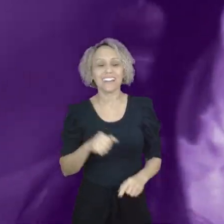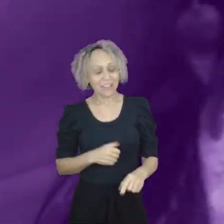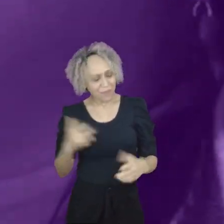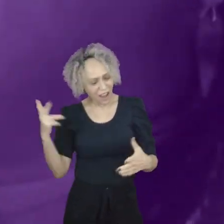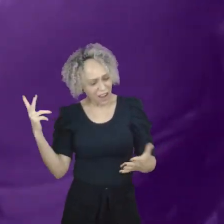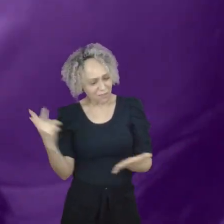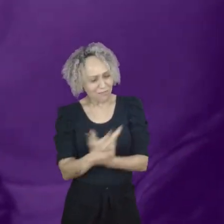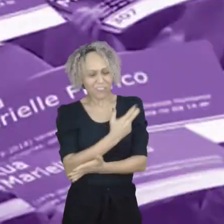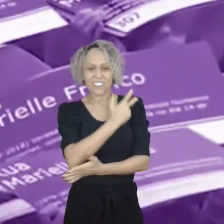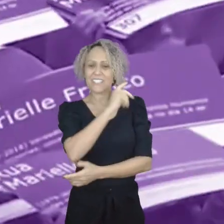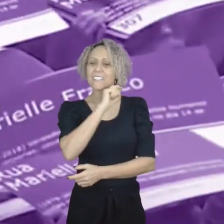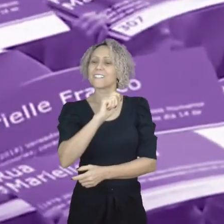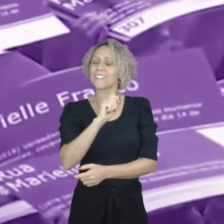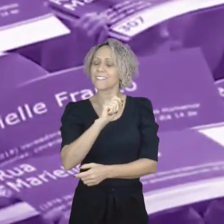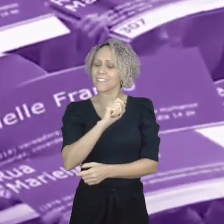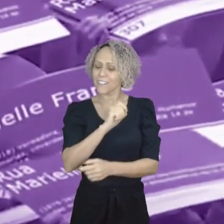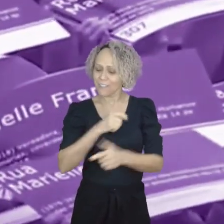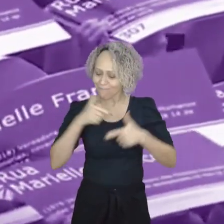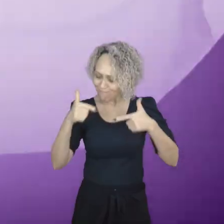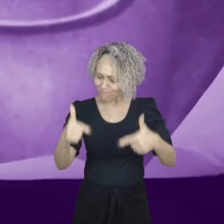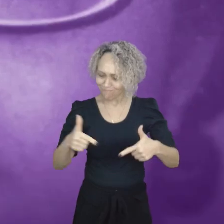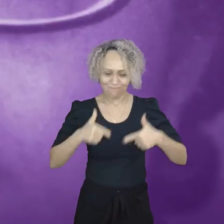fazer acontecer.